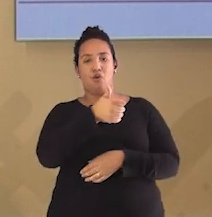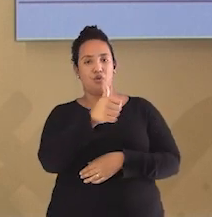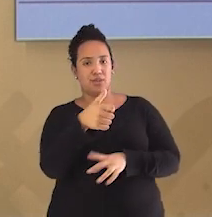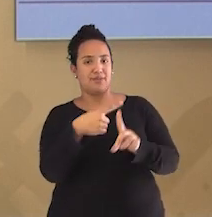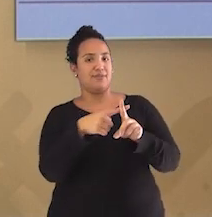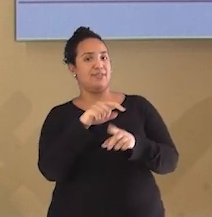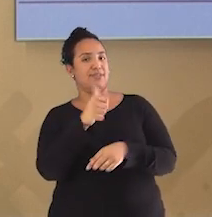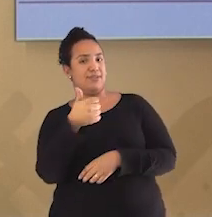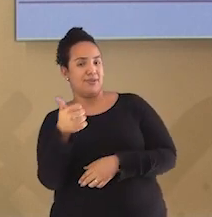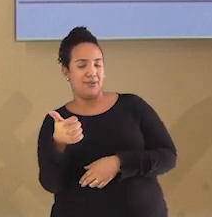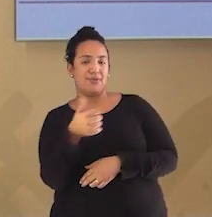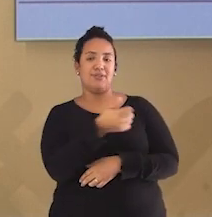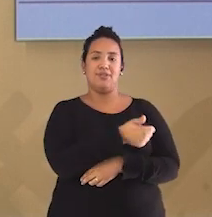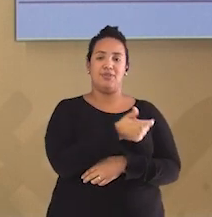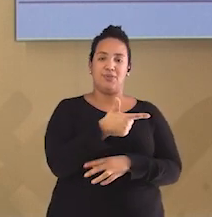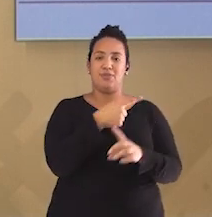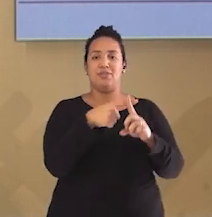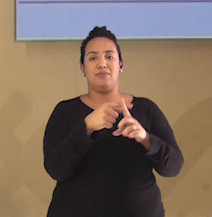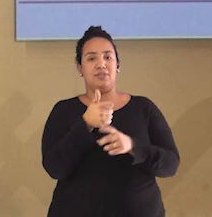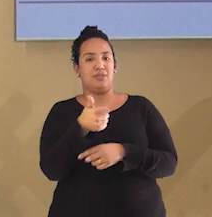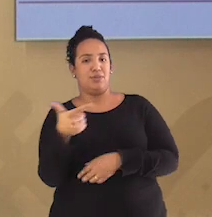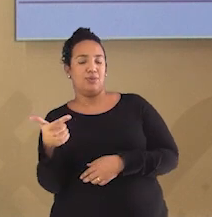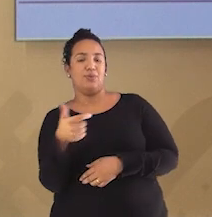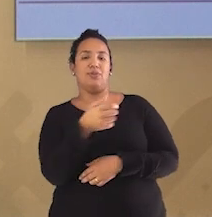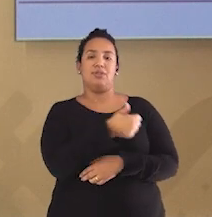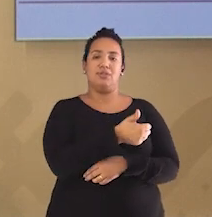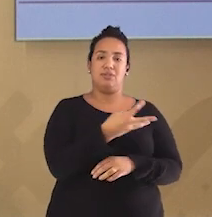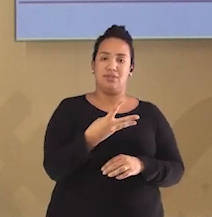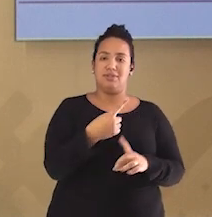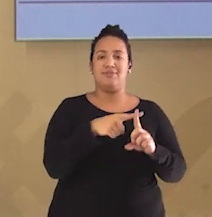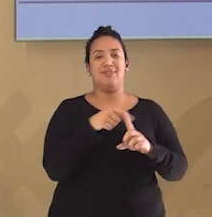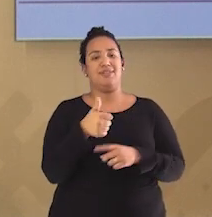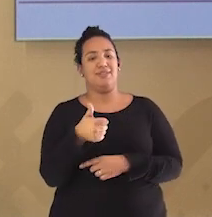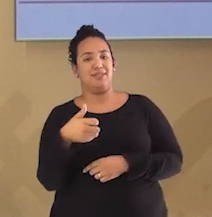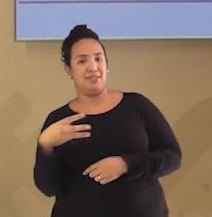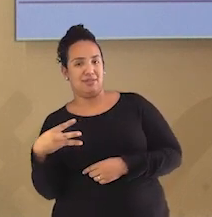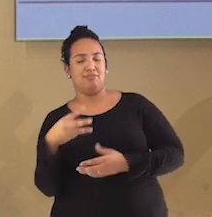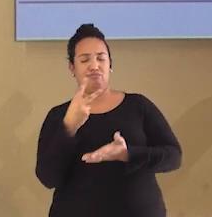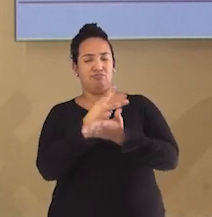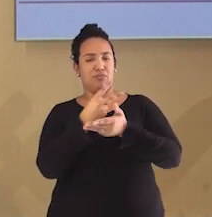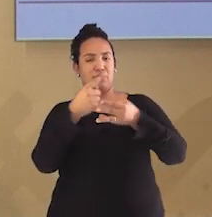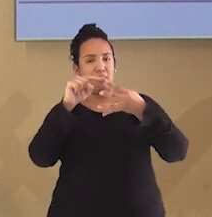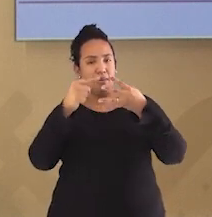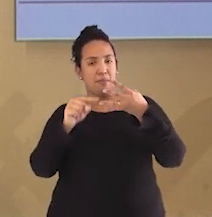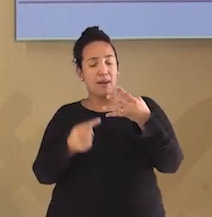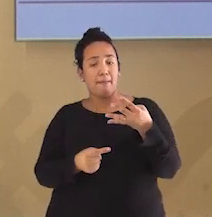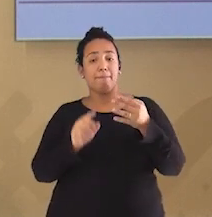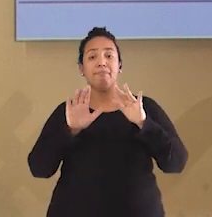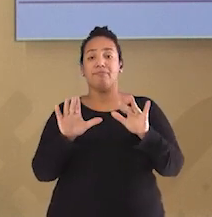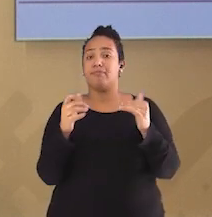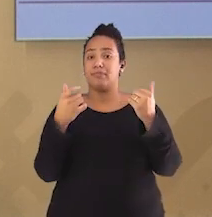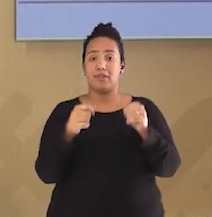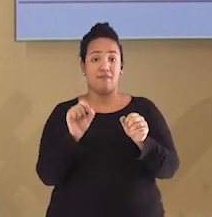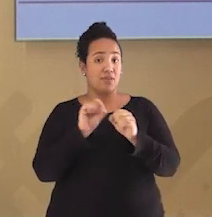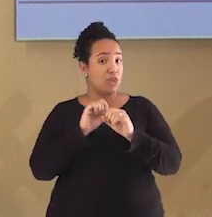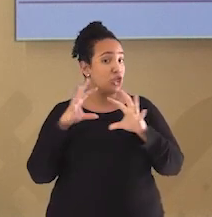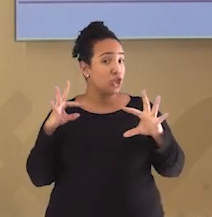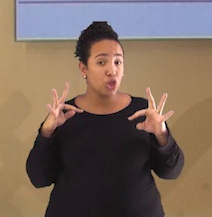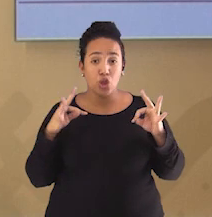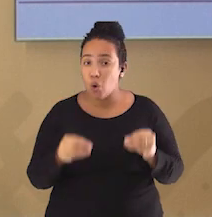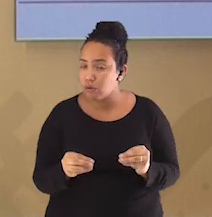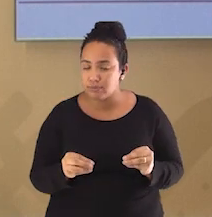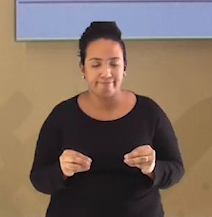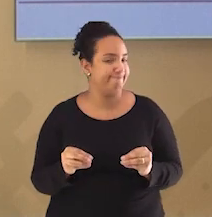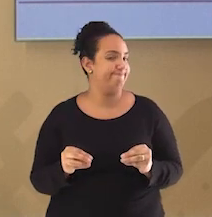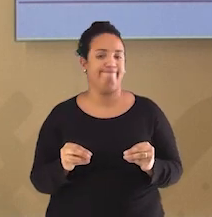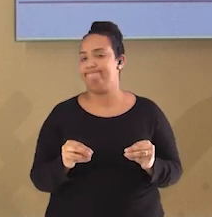11, 12 vezes 12, 13 vezes 13 e assim por diante. Mas vamos precisar fazer todas essas contas?